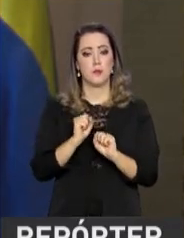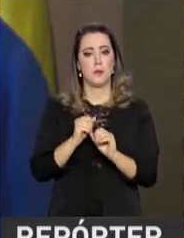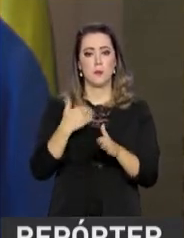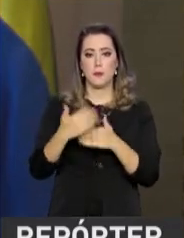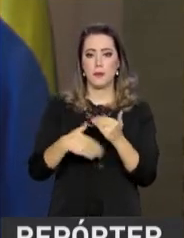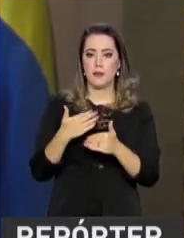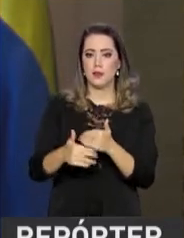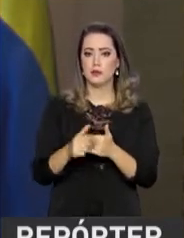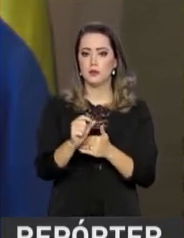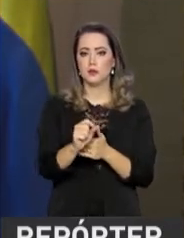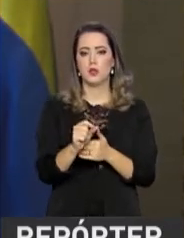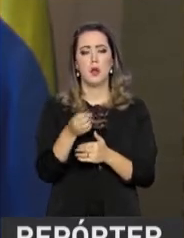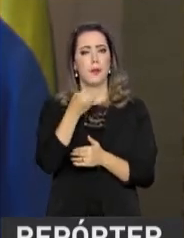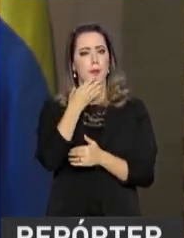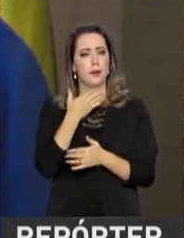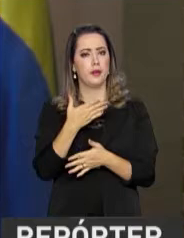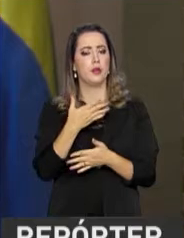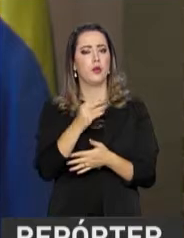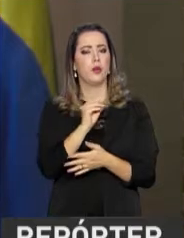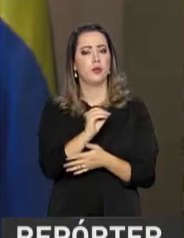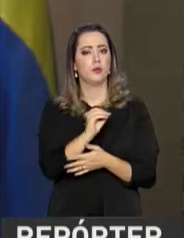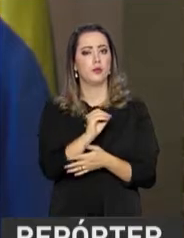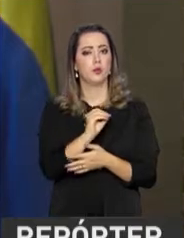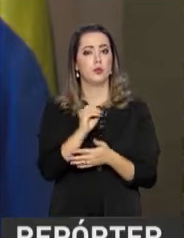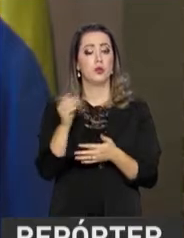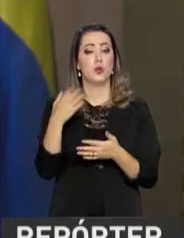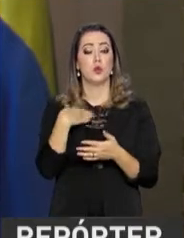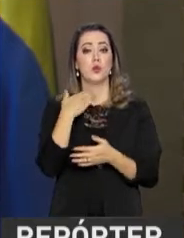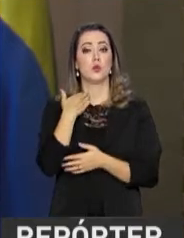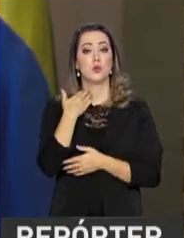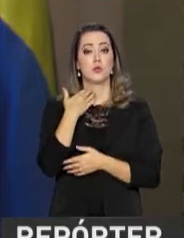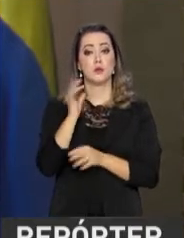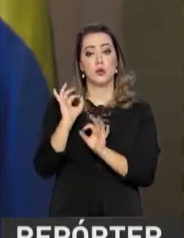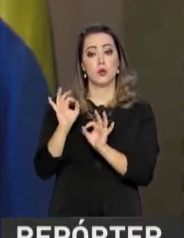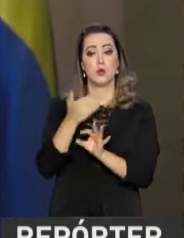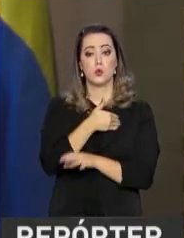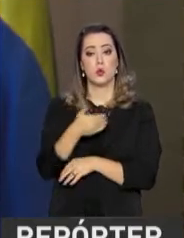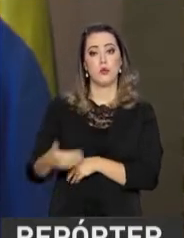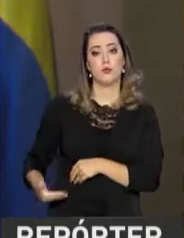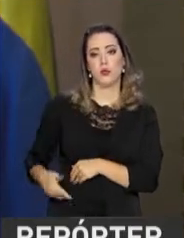ter benefícios, né, nos bancos oficiais,